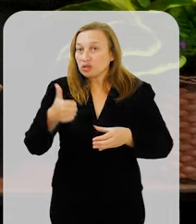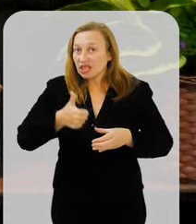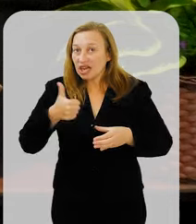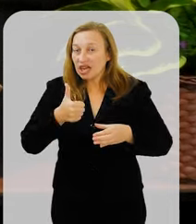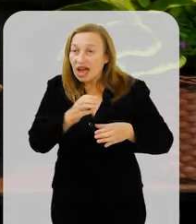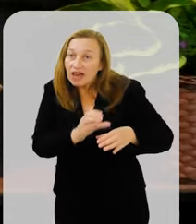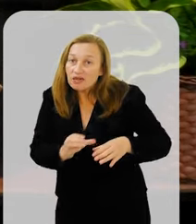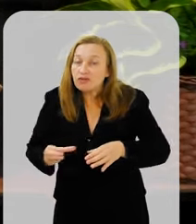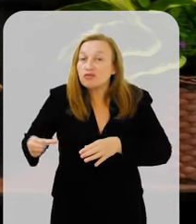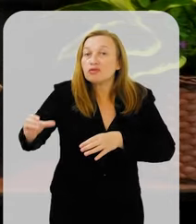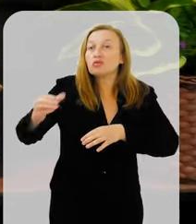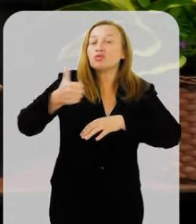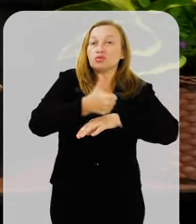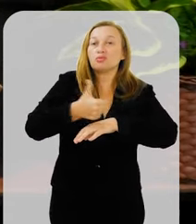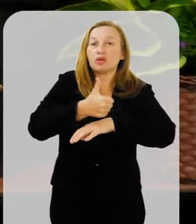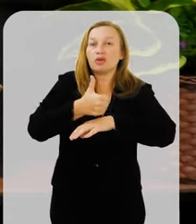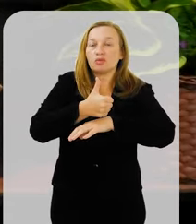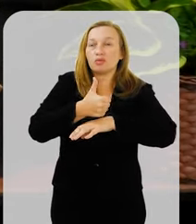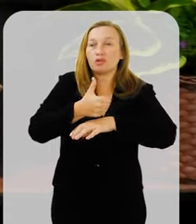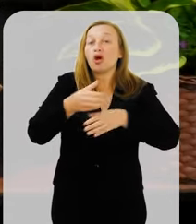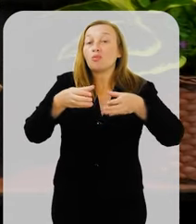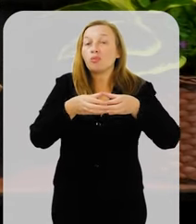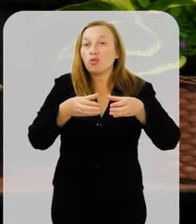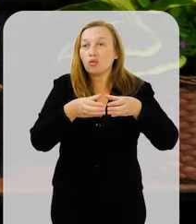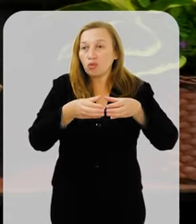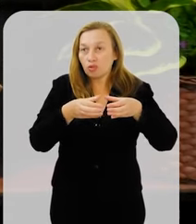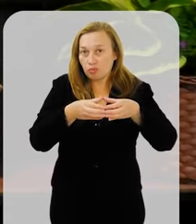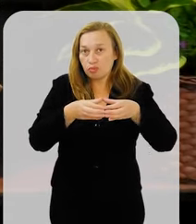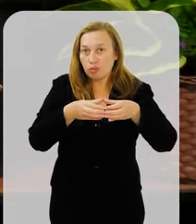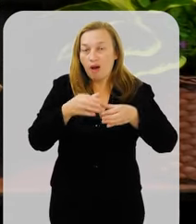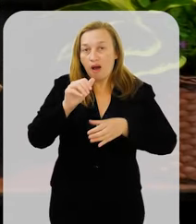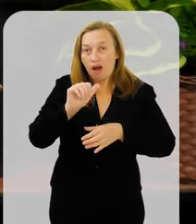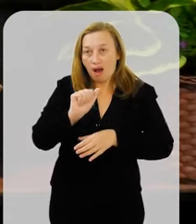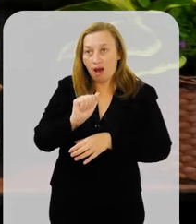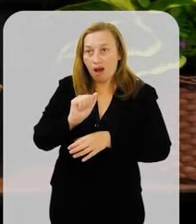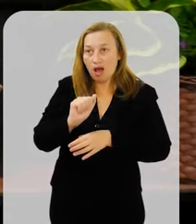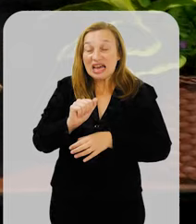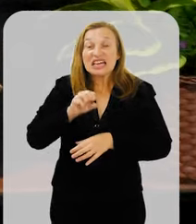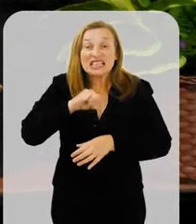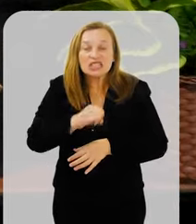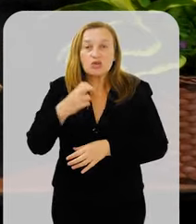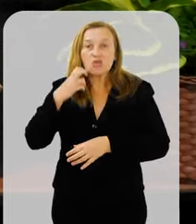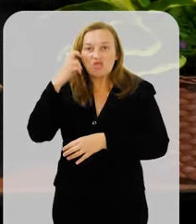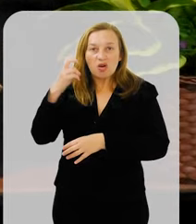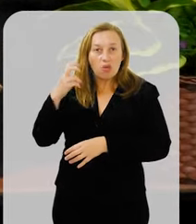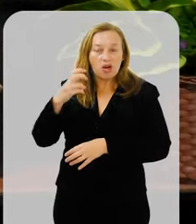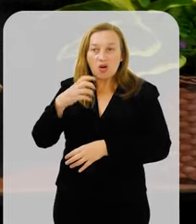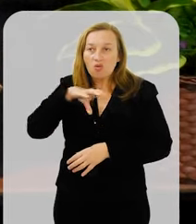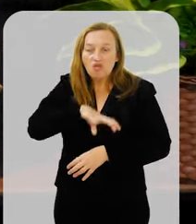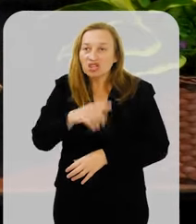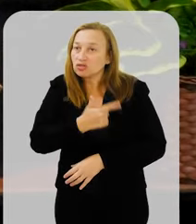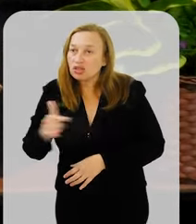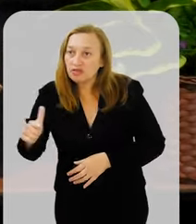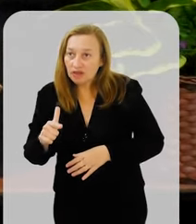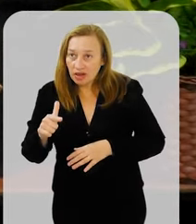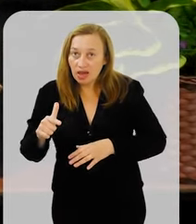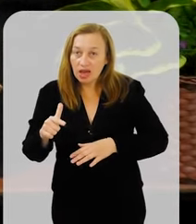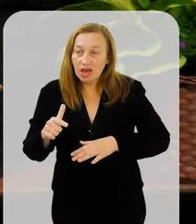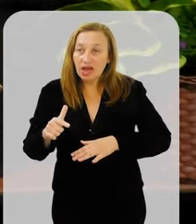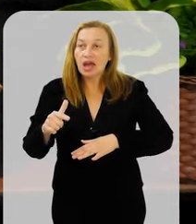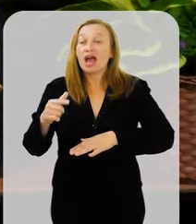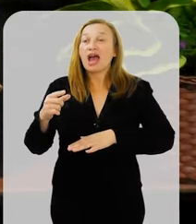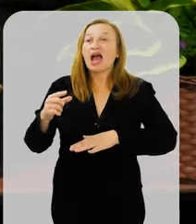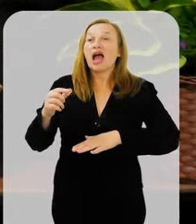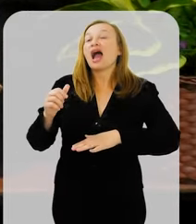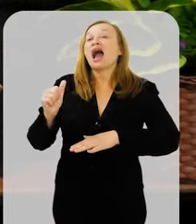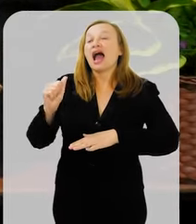jogando a Série C. Sim. É um dos líderes da competição. Eu tenho falado lá para São João del Rei que se o Vasco não tomar vergonha na cara, o Atlético ano que vem sobe para a Série B,